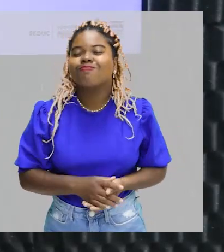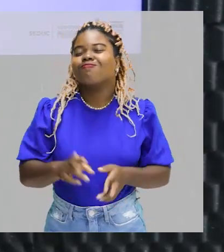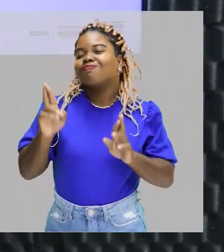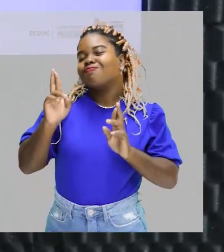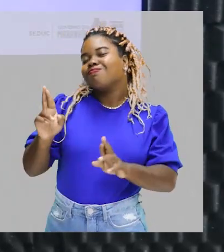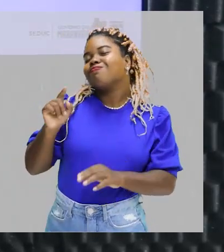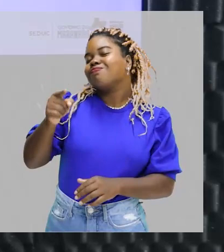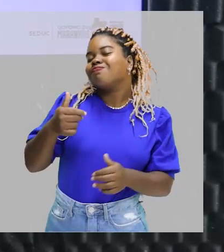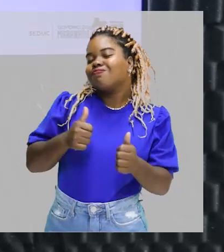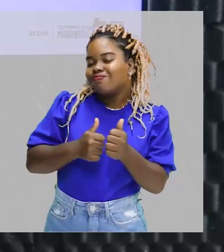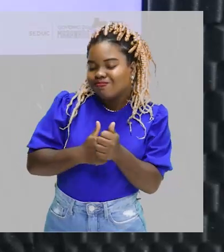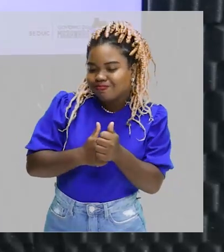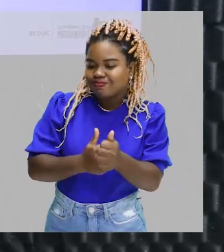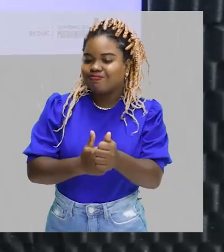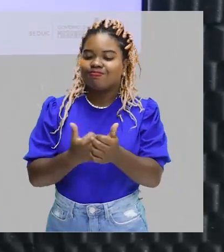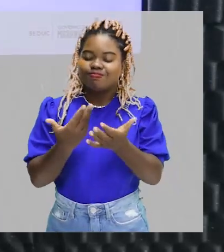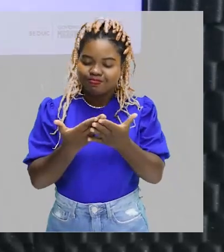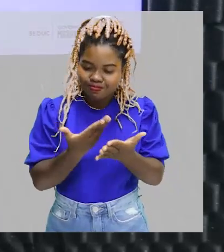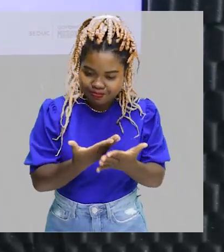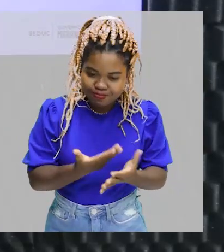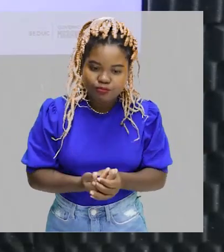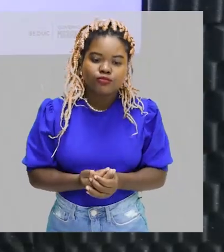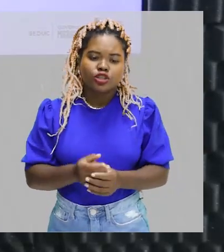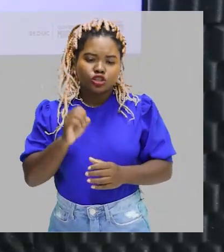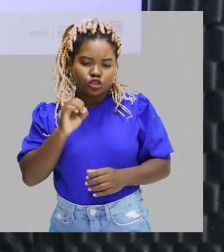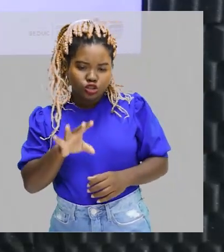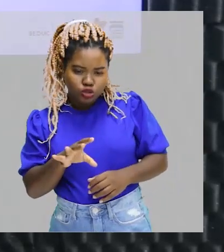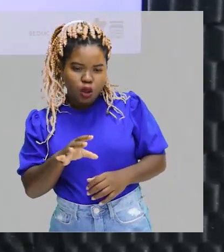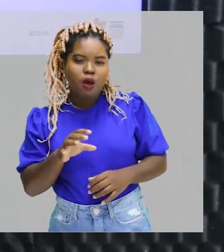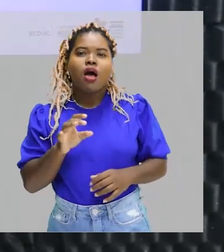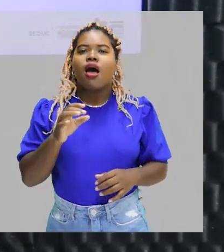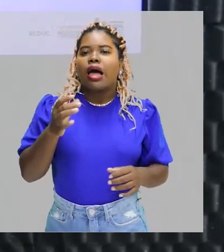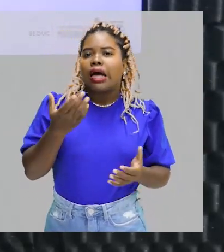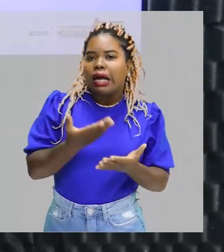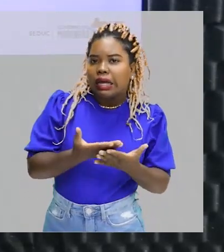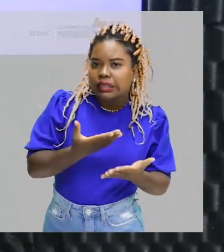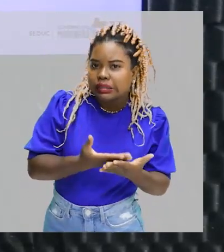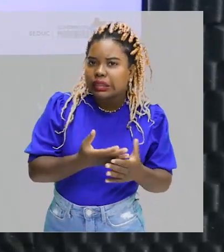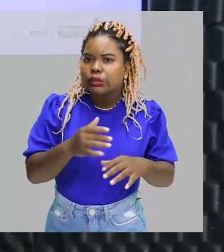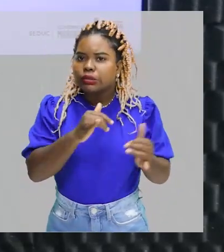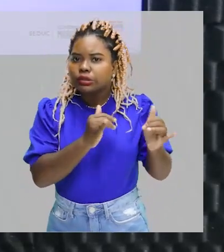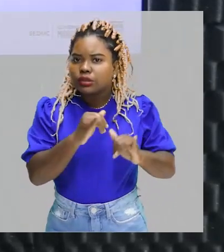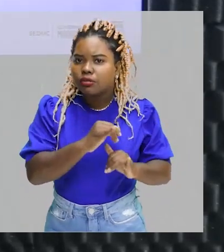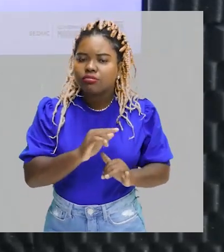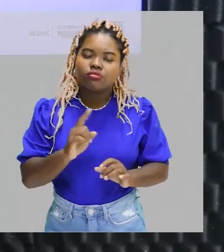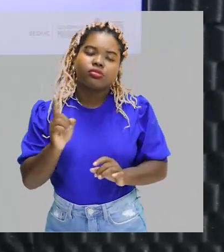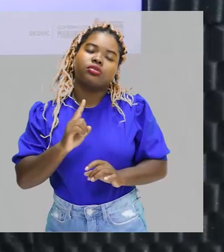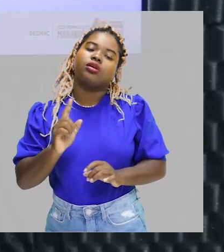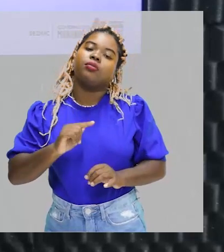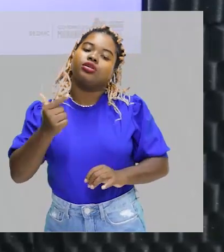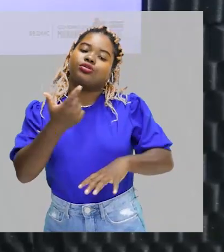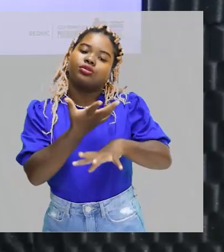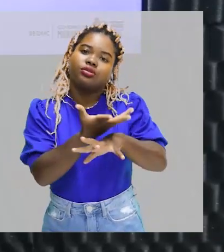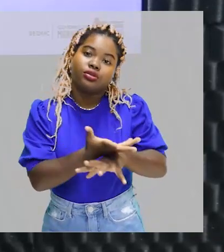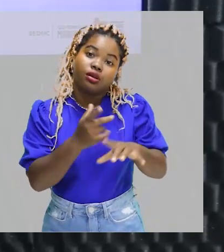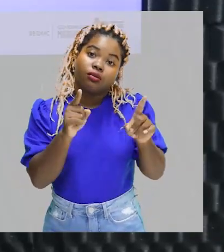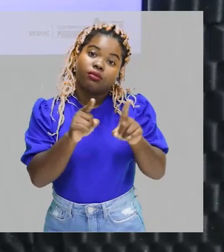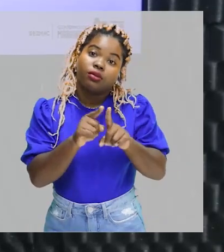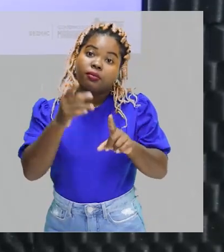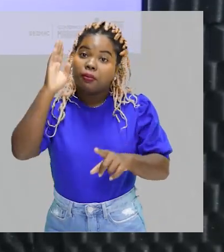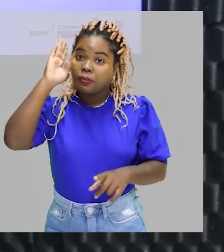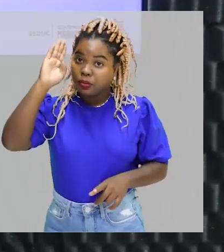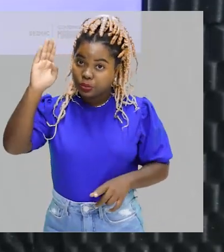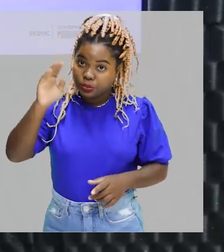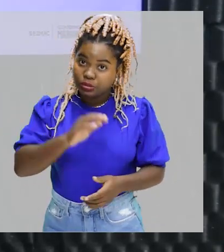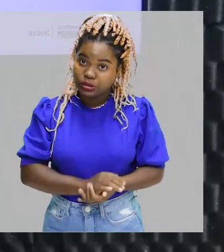que você esteja acompanhando as nossas aulas, não apenas as aulas de Química, mas também dos outros componentes curriculares. E,